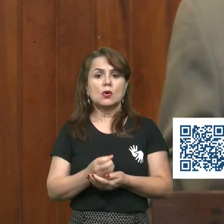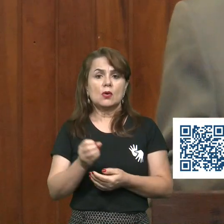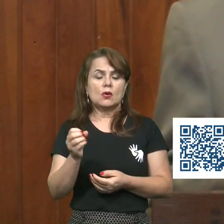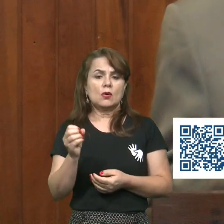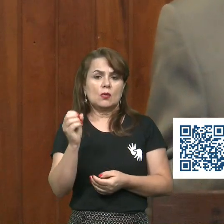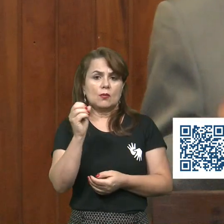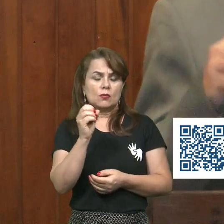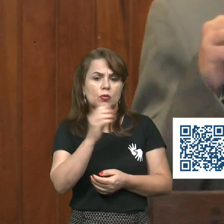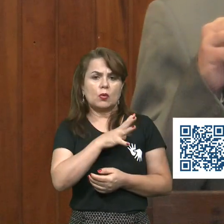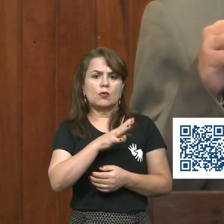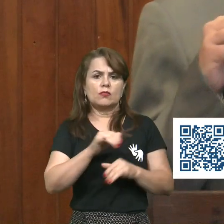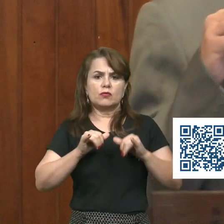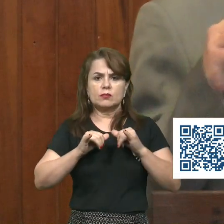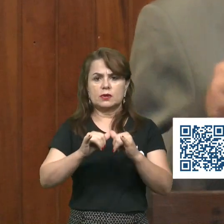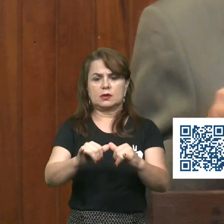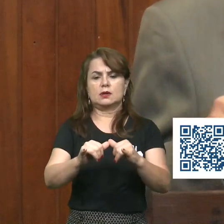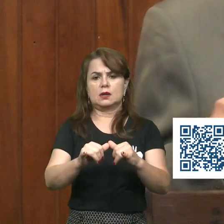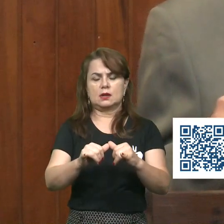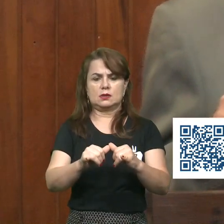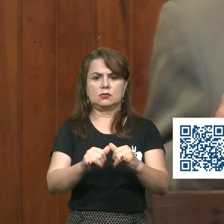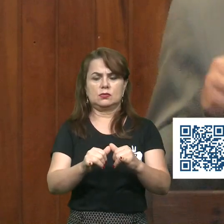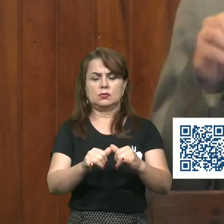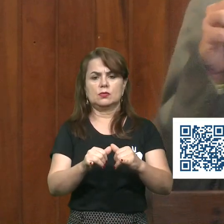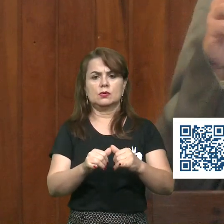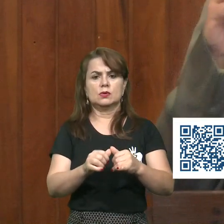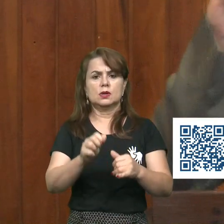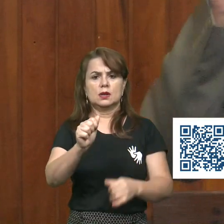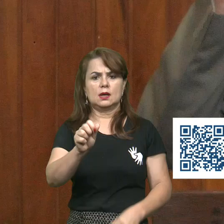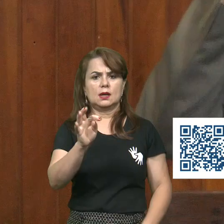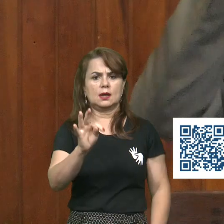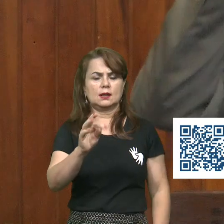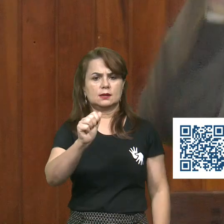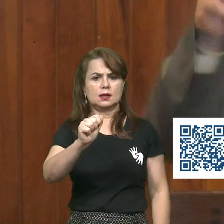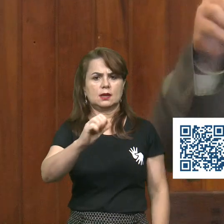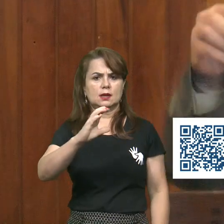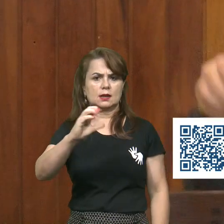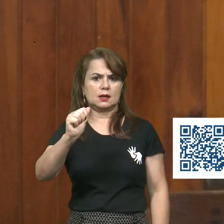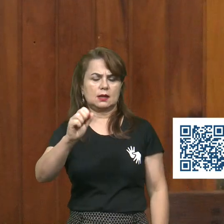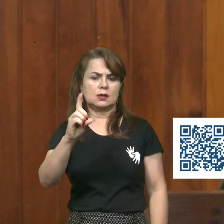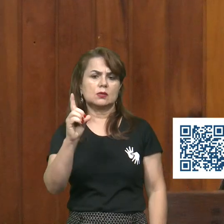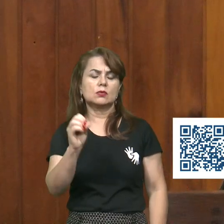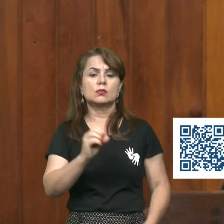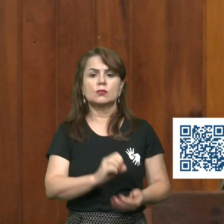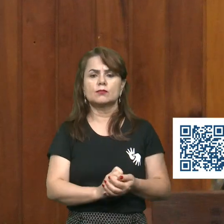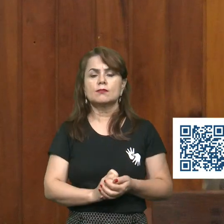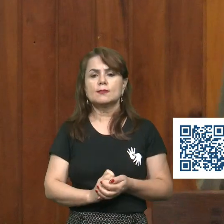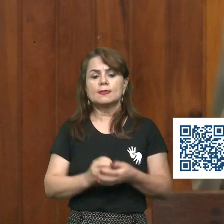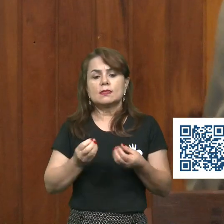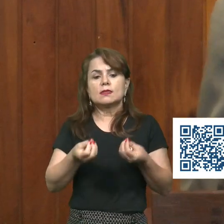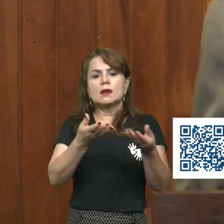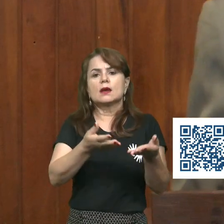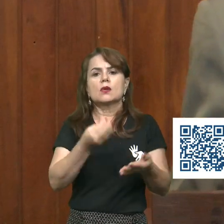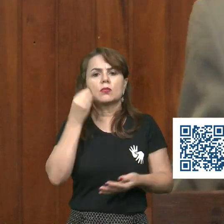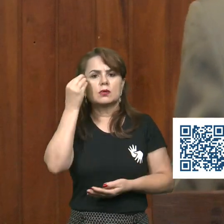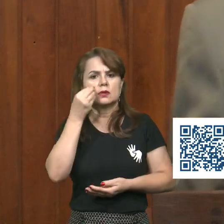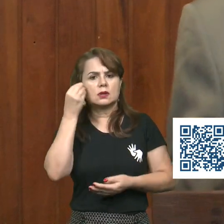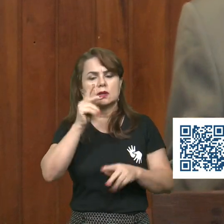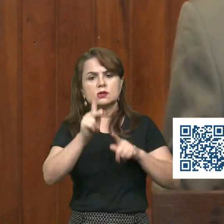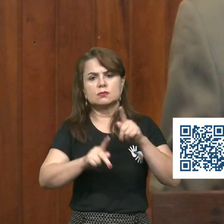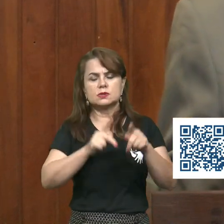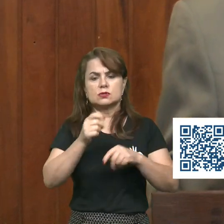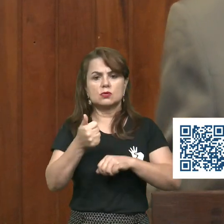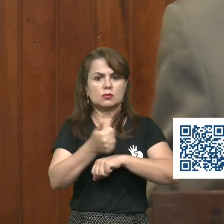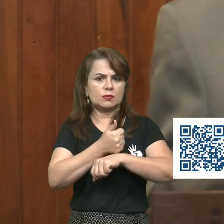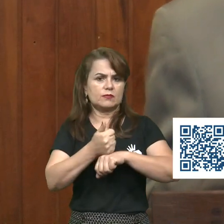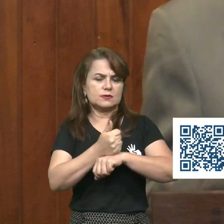Ataca Varejo vai gerar oportunidades até mesmo para quem não tem experiência profissional e deseja